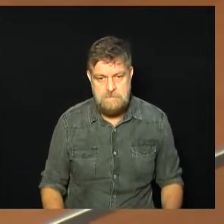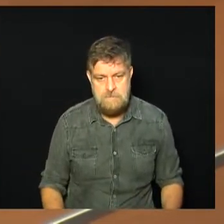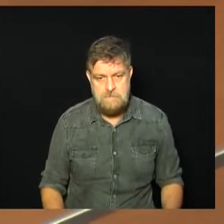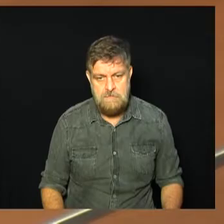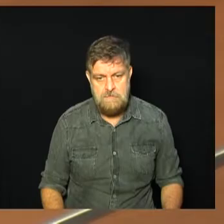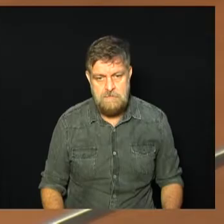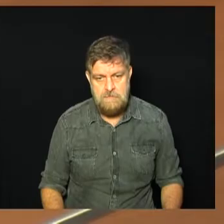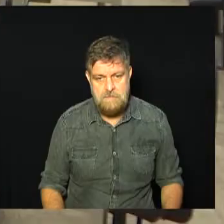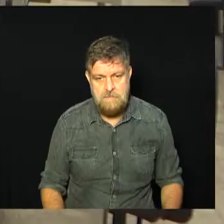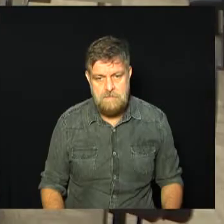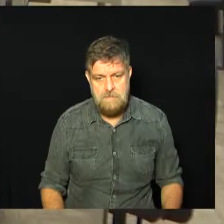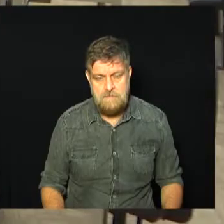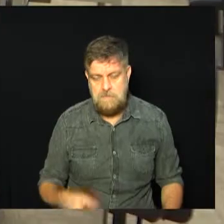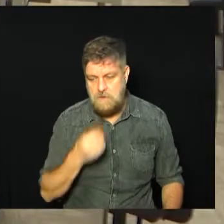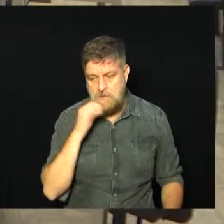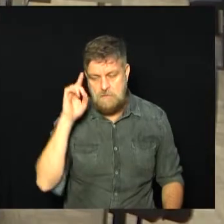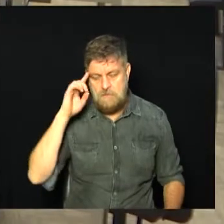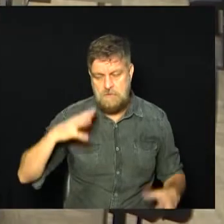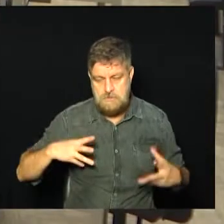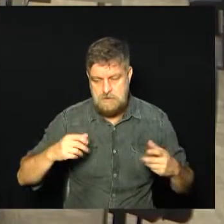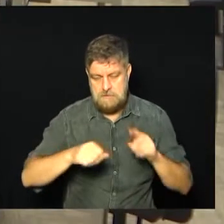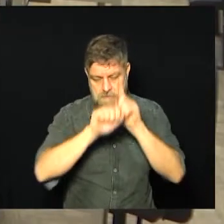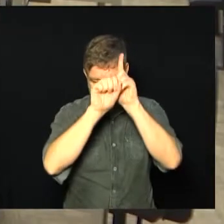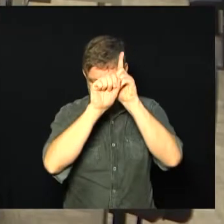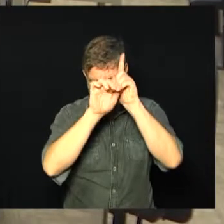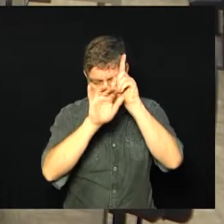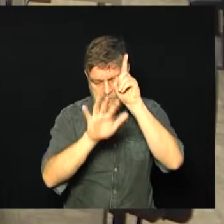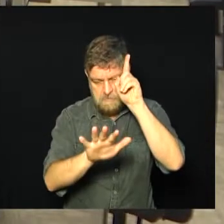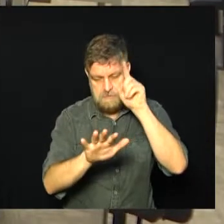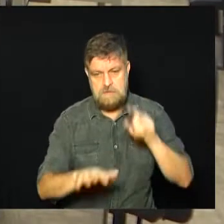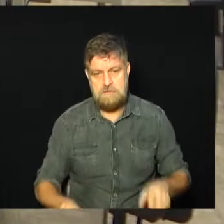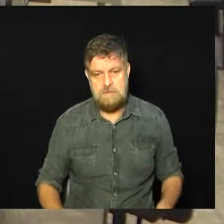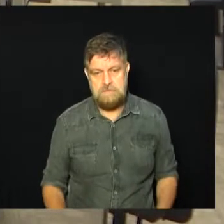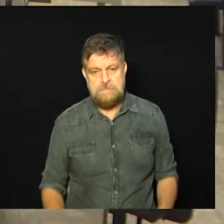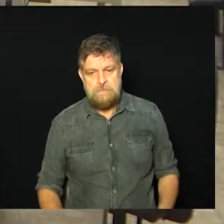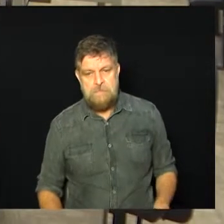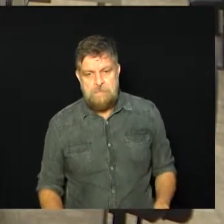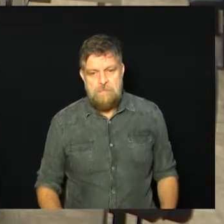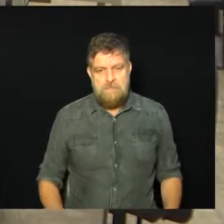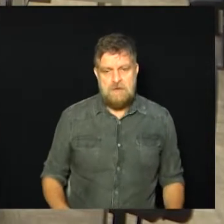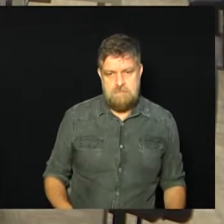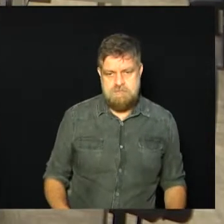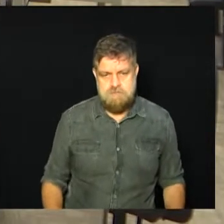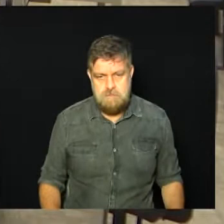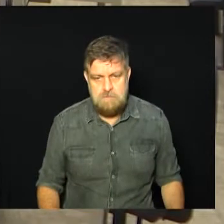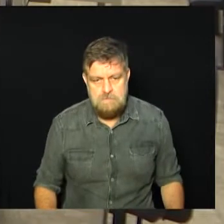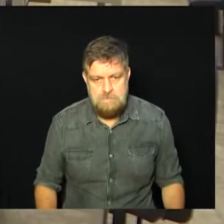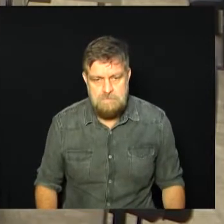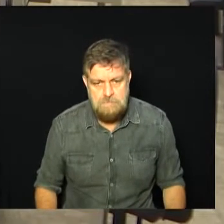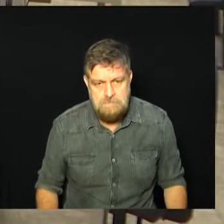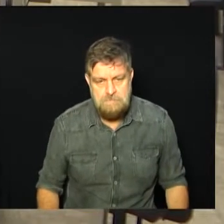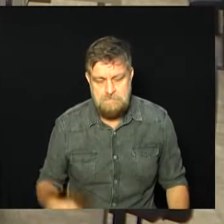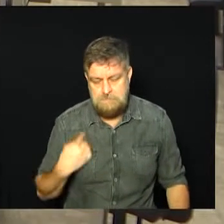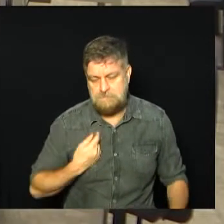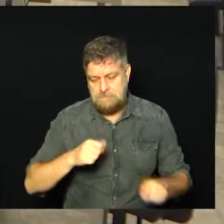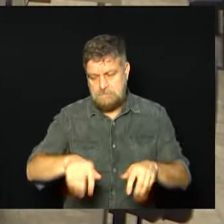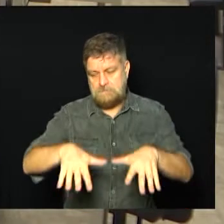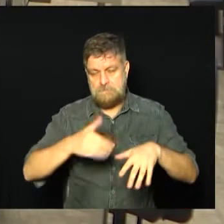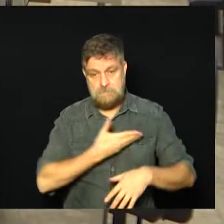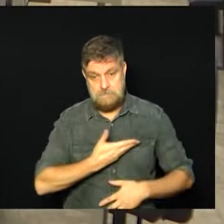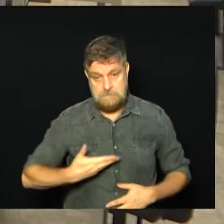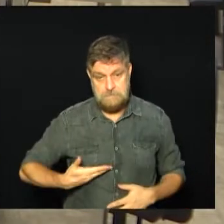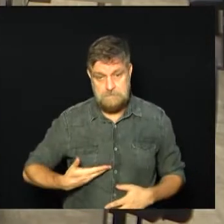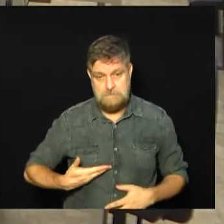Obrigado, Vasco. Só isso que eu queria dizer. Um bom dia a todos, fiquem com Deus. Obrigado. Nós estamos aqui na audiência pública para